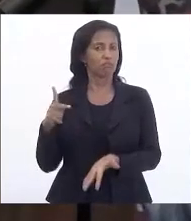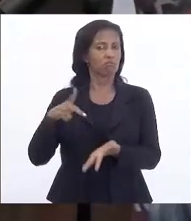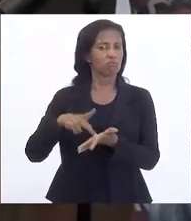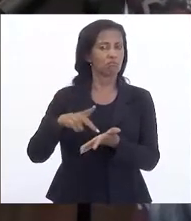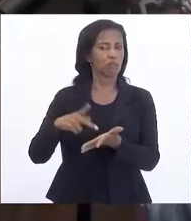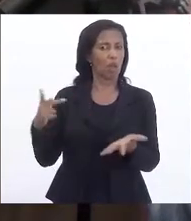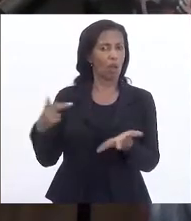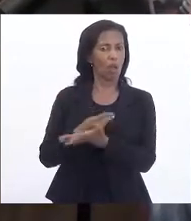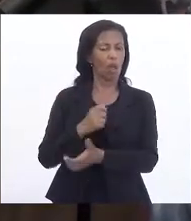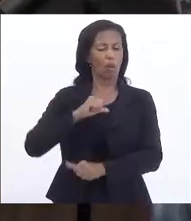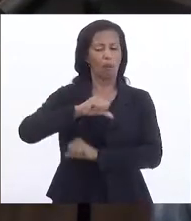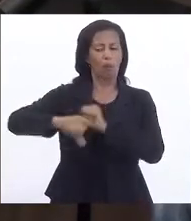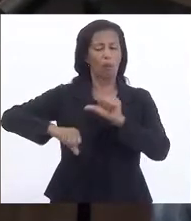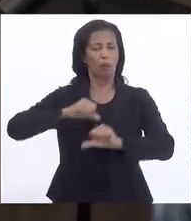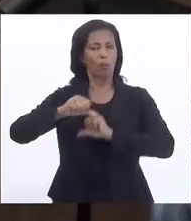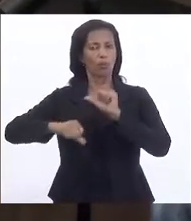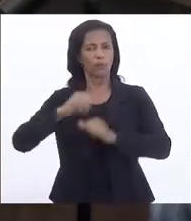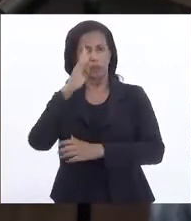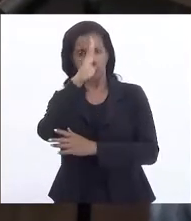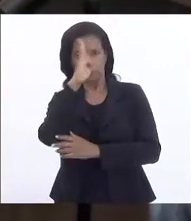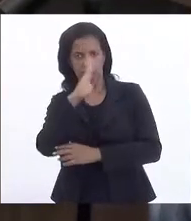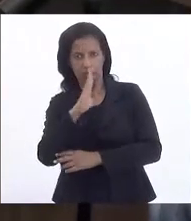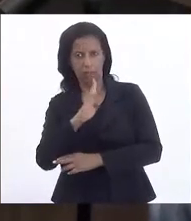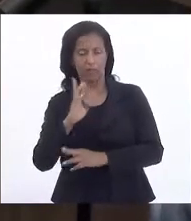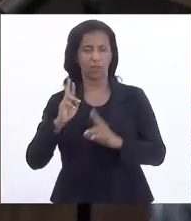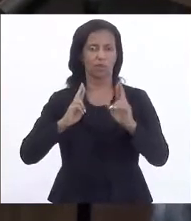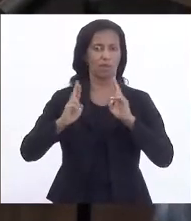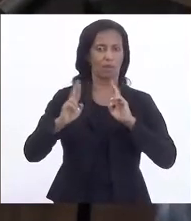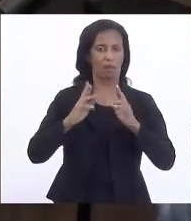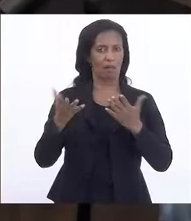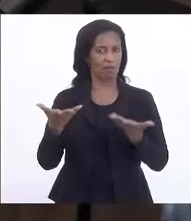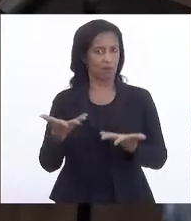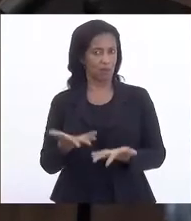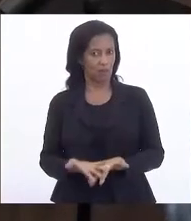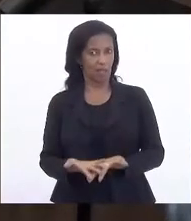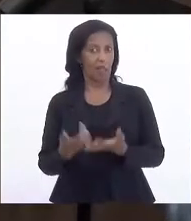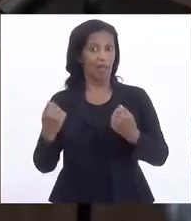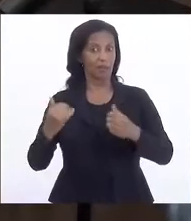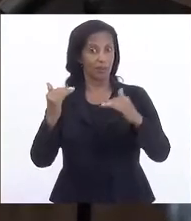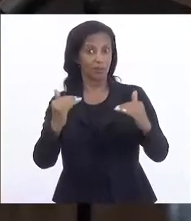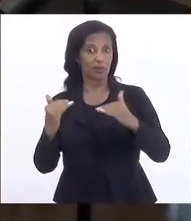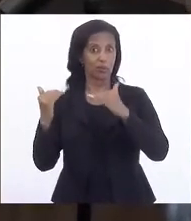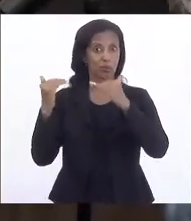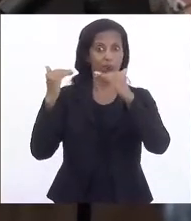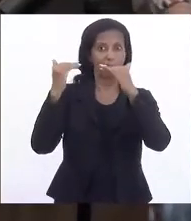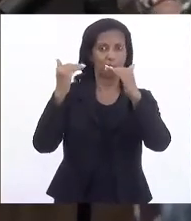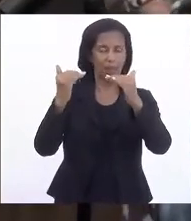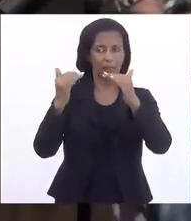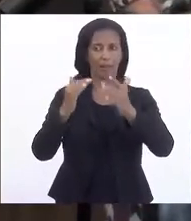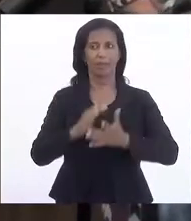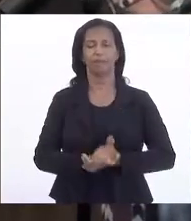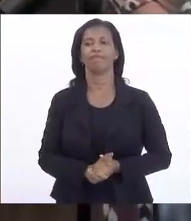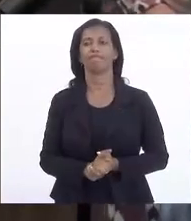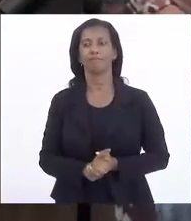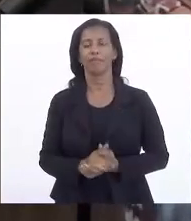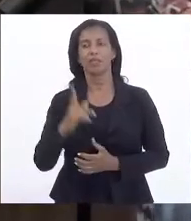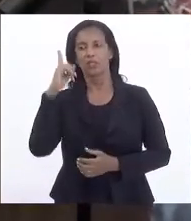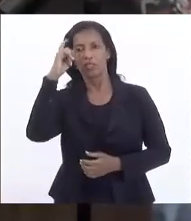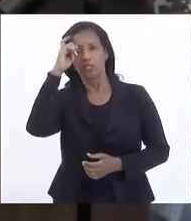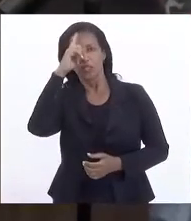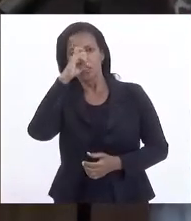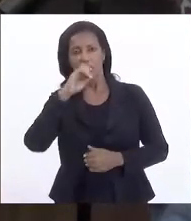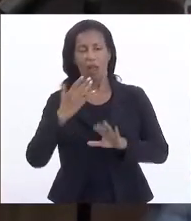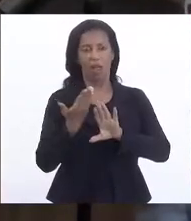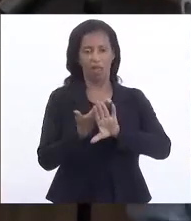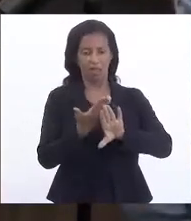uma mudança de atitude no Brasil em relação a isso é preciso que se supere os gargalos que dificultam e